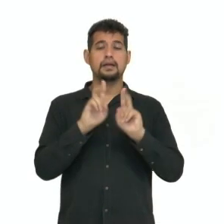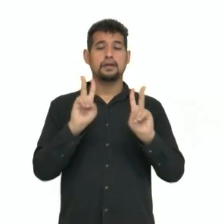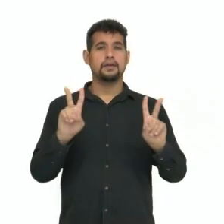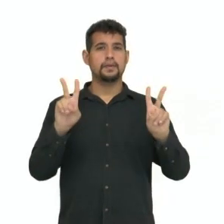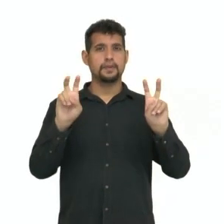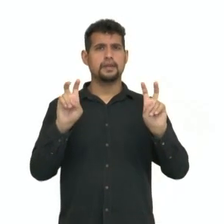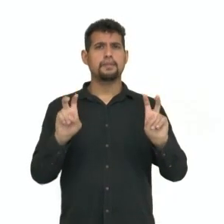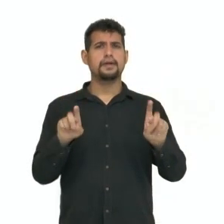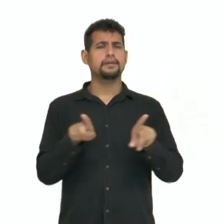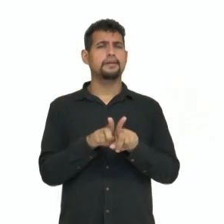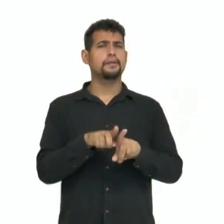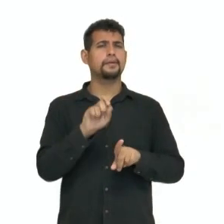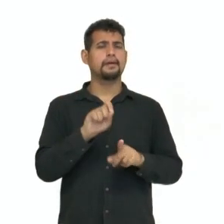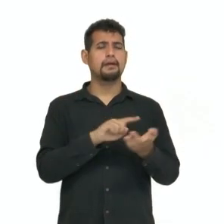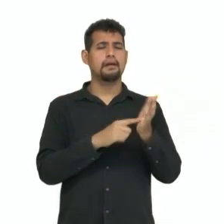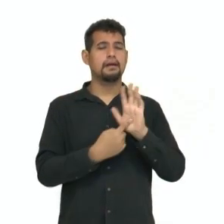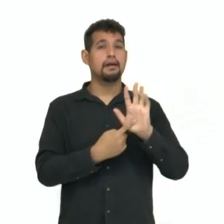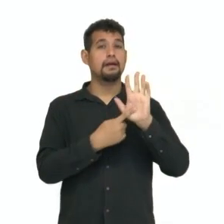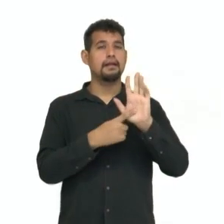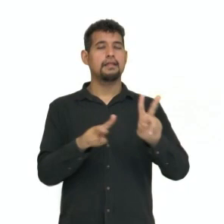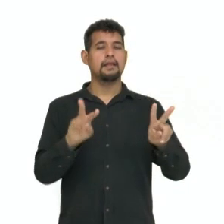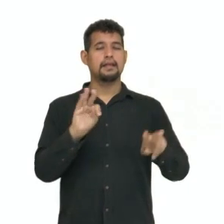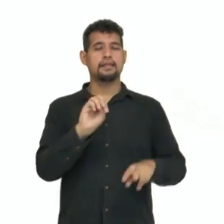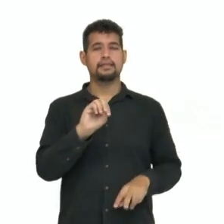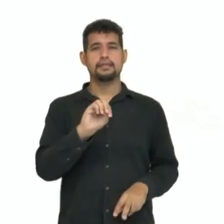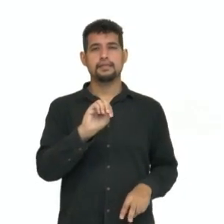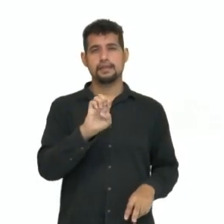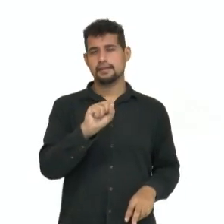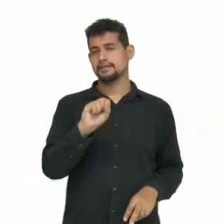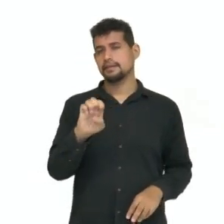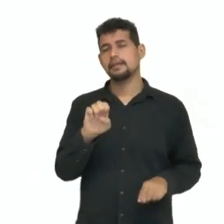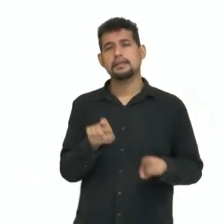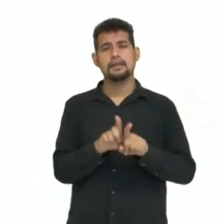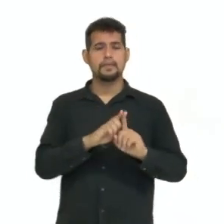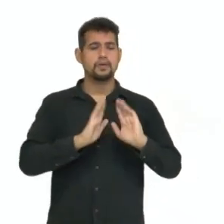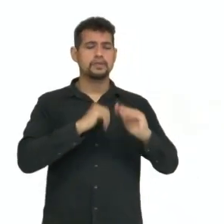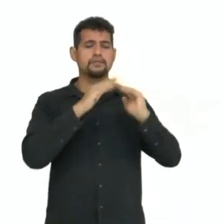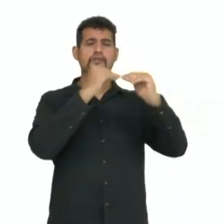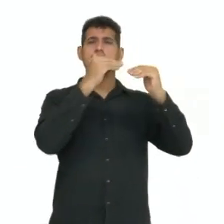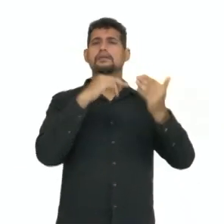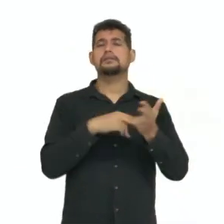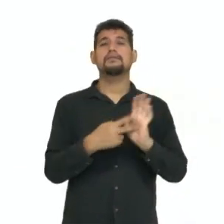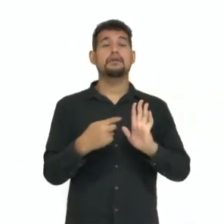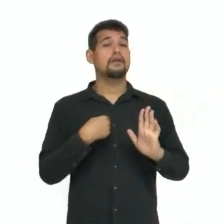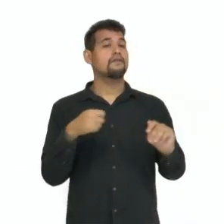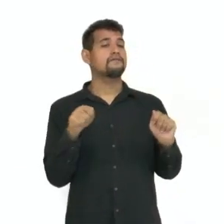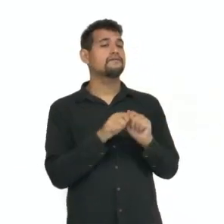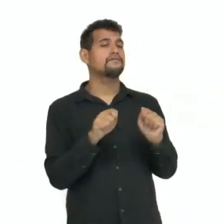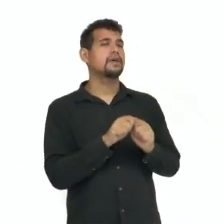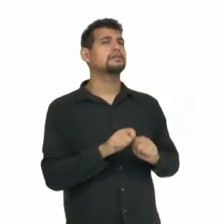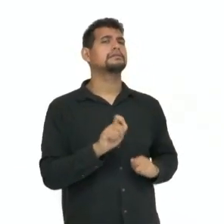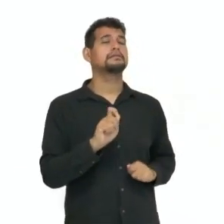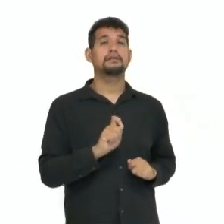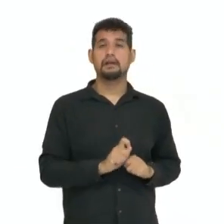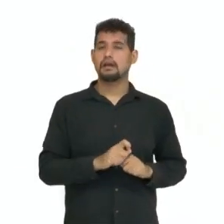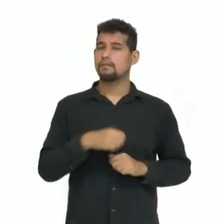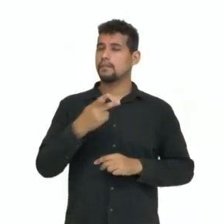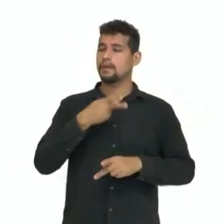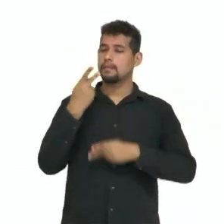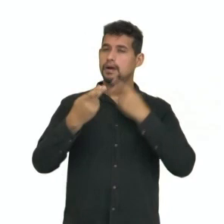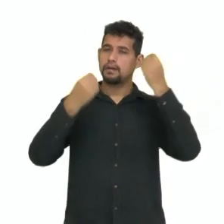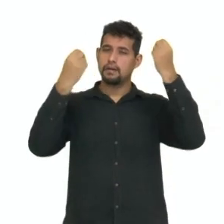assunto e o que? Apresentação da tese. No desenvolvimento, eu faço o quê? A